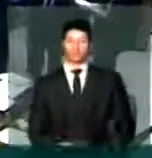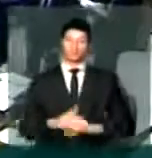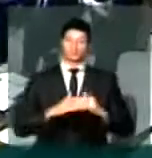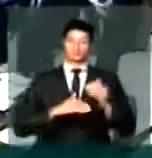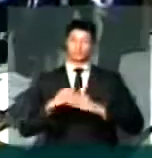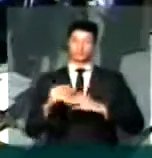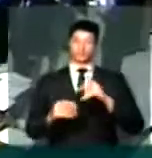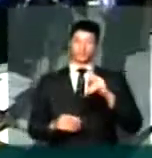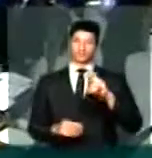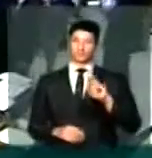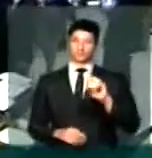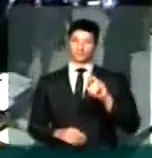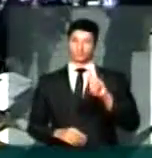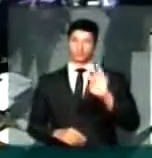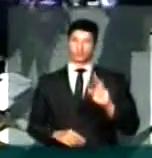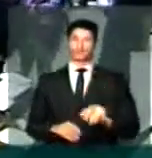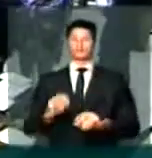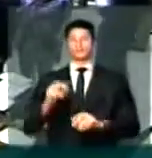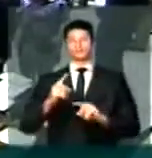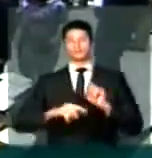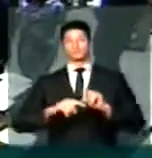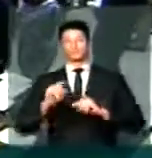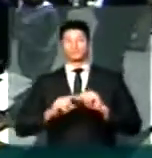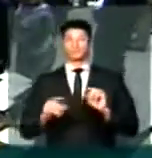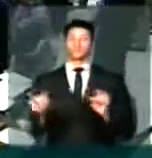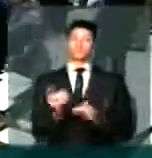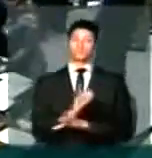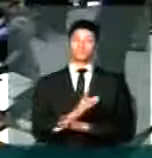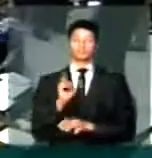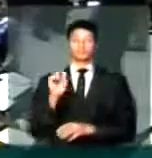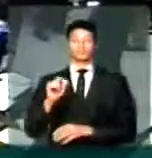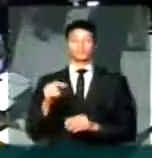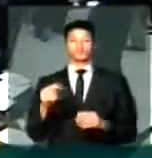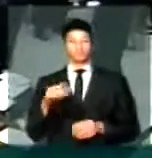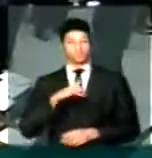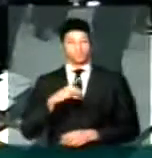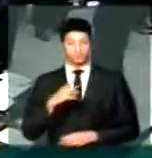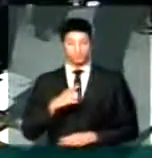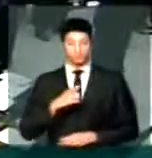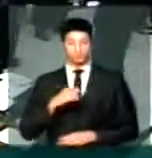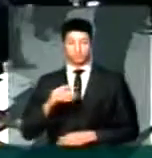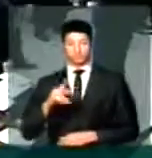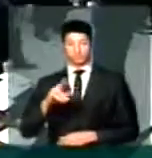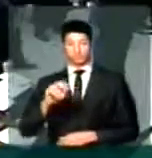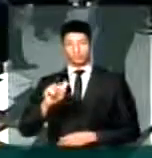ao produto acabado ou material reprodutivo que contenha esse patrimônio genético,